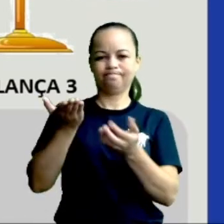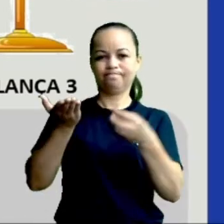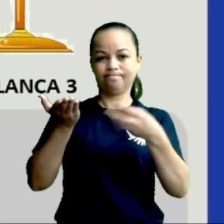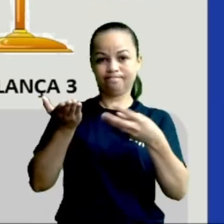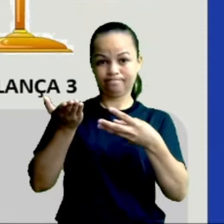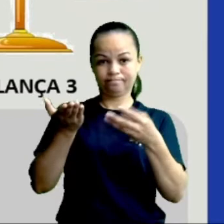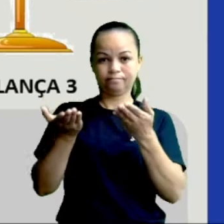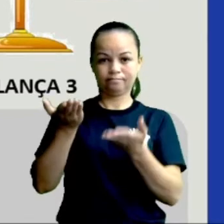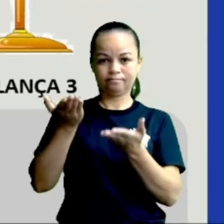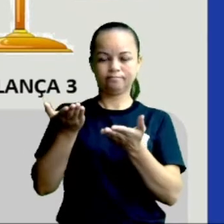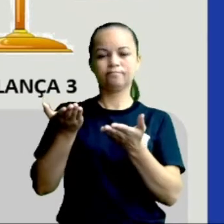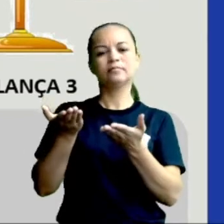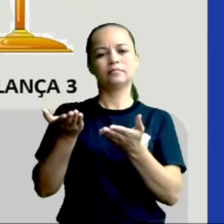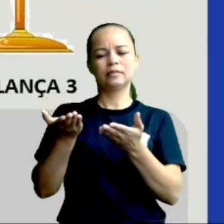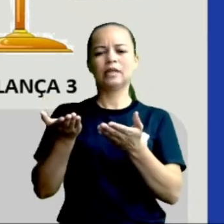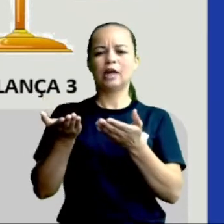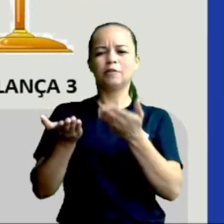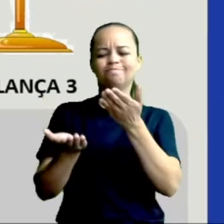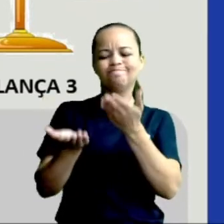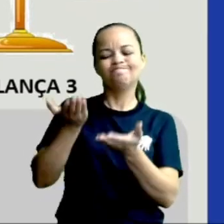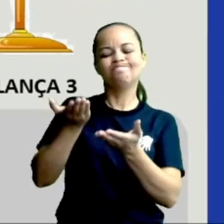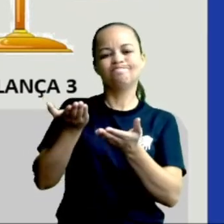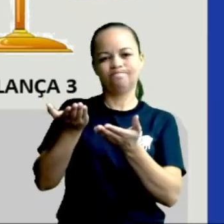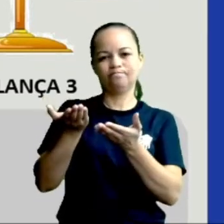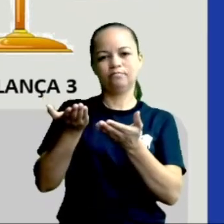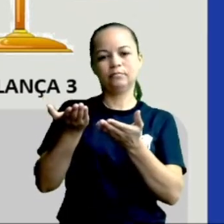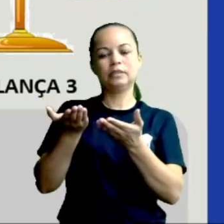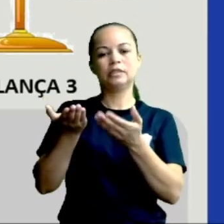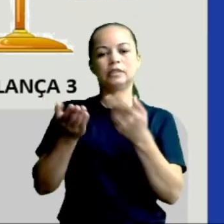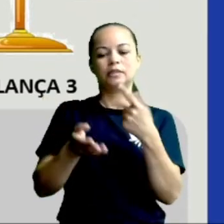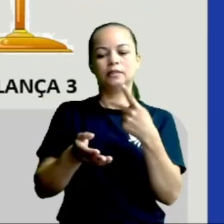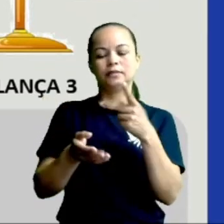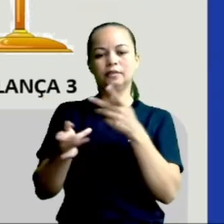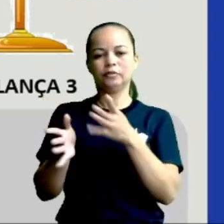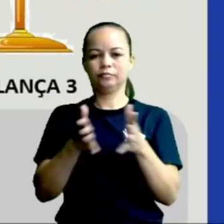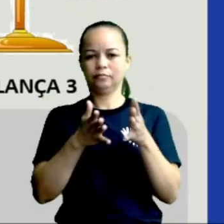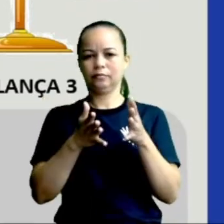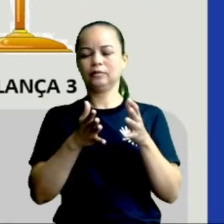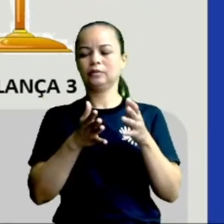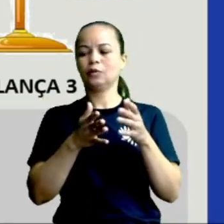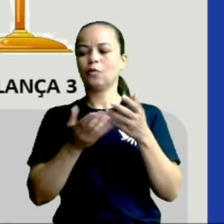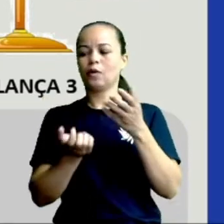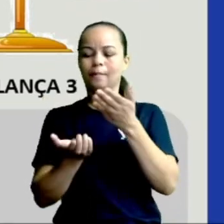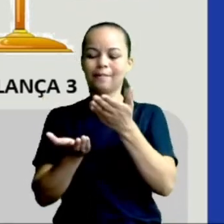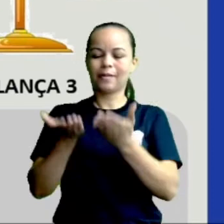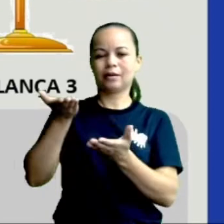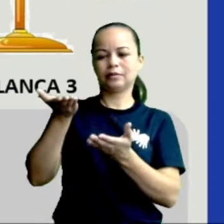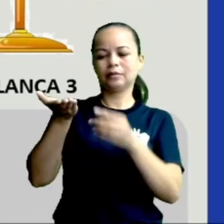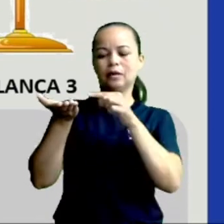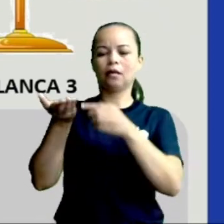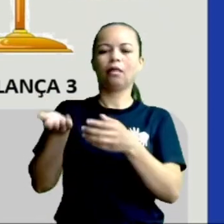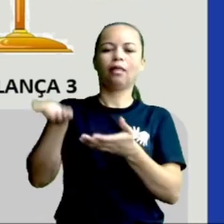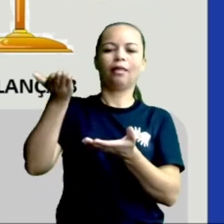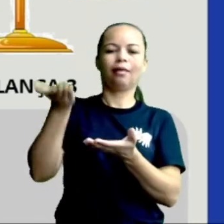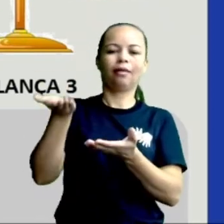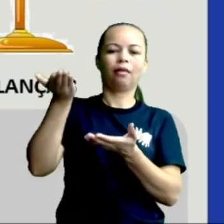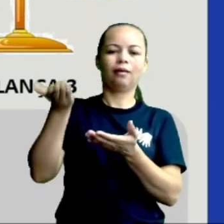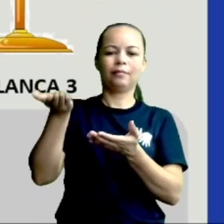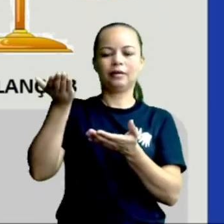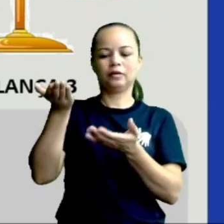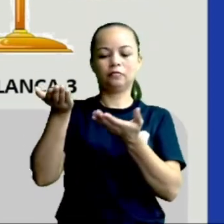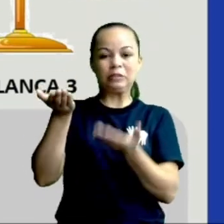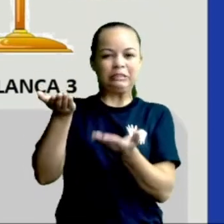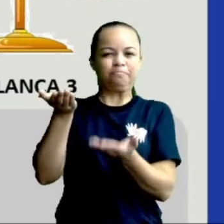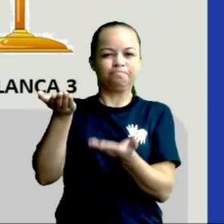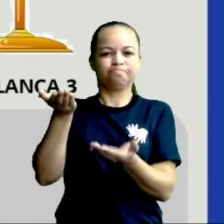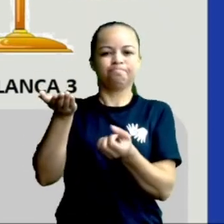Ou seja a um desequilíbrio e neste caso o prato do alto é mais leve do que